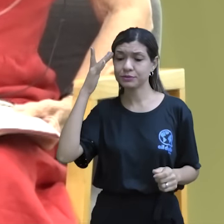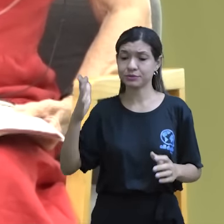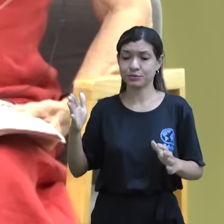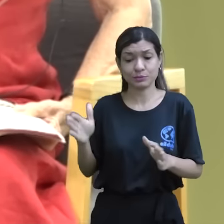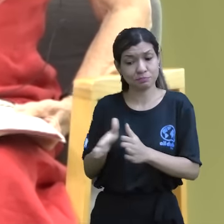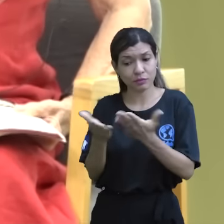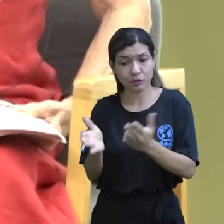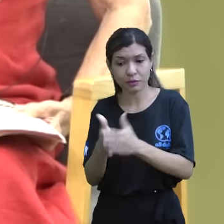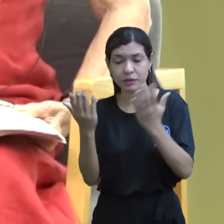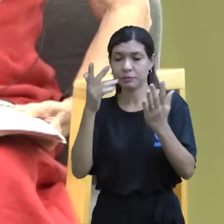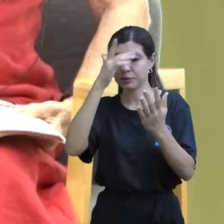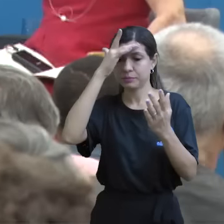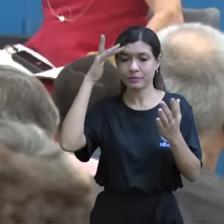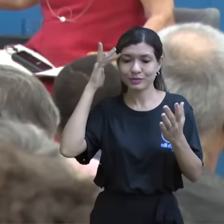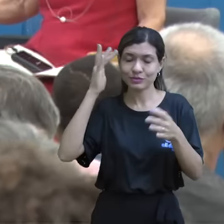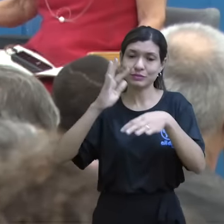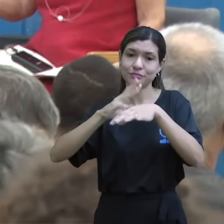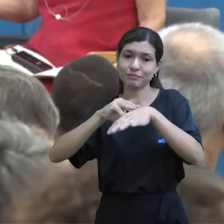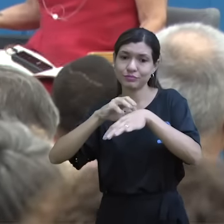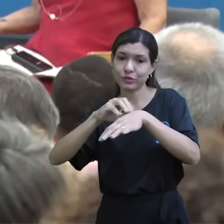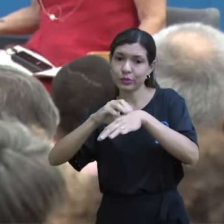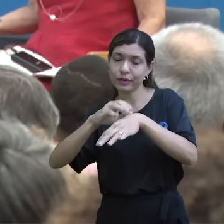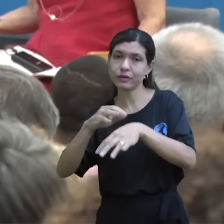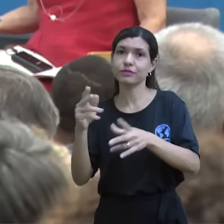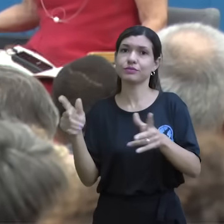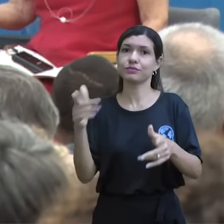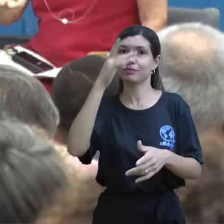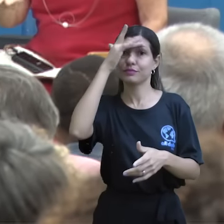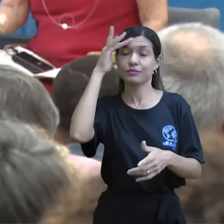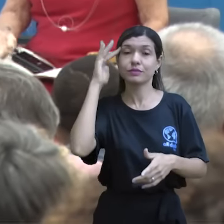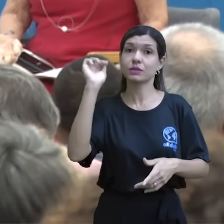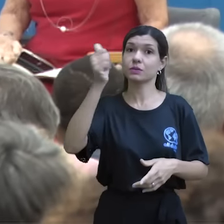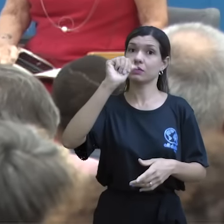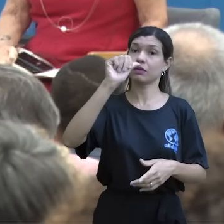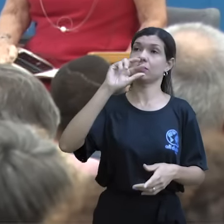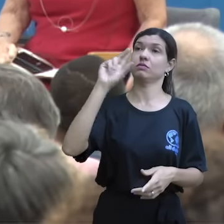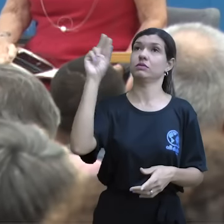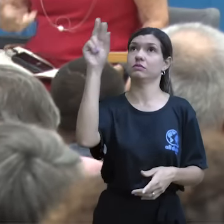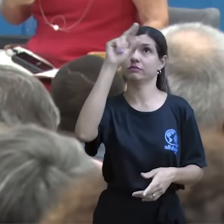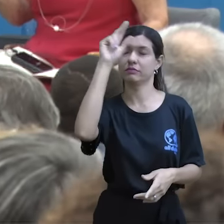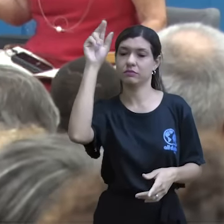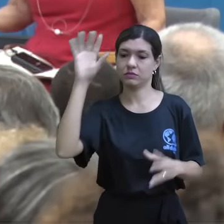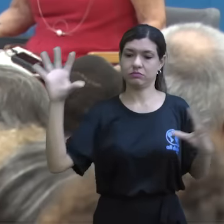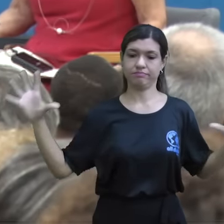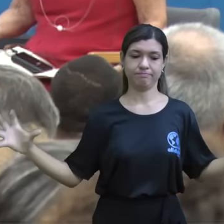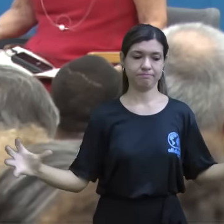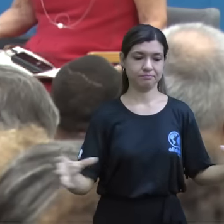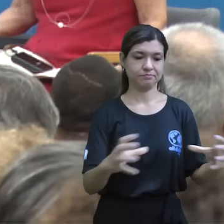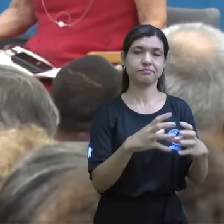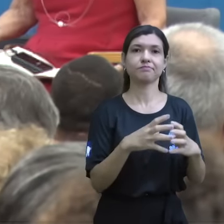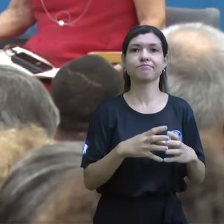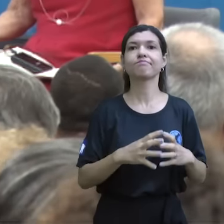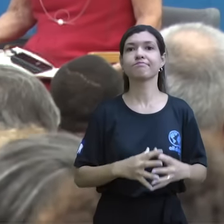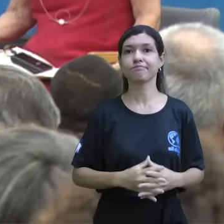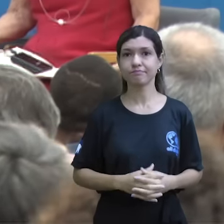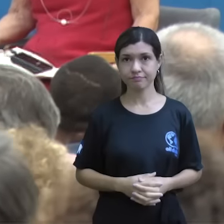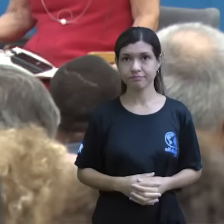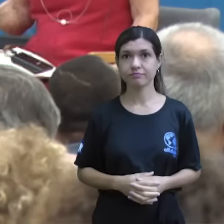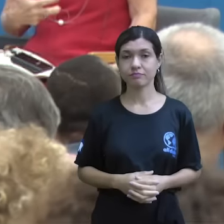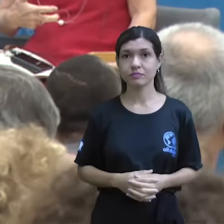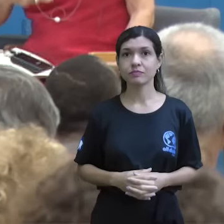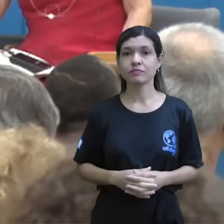tem assim, identificado como fulano de tal. Ora... Muitas vezes o cara ia lá, dizia que era Napoleão, né?